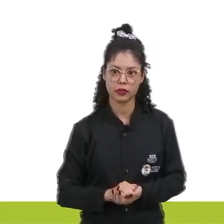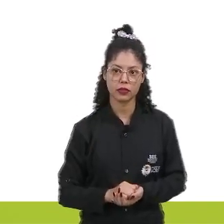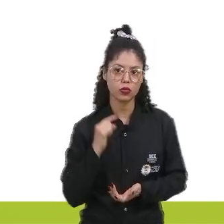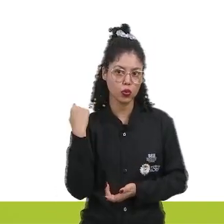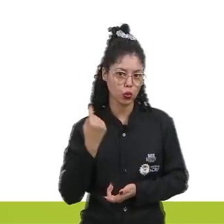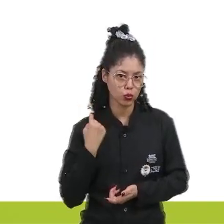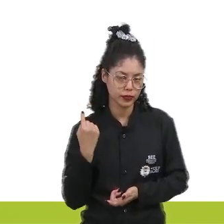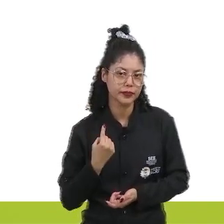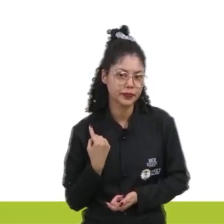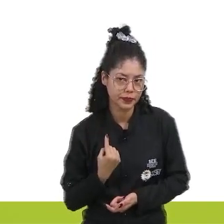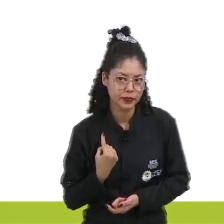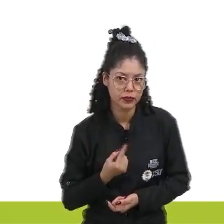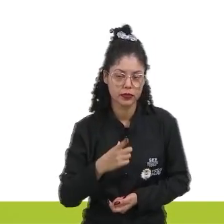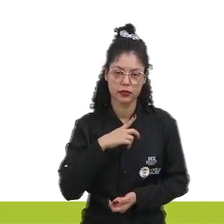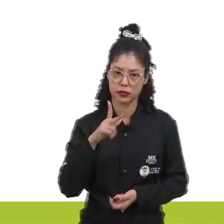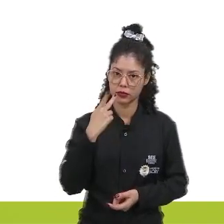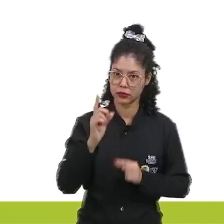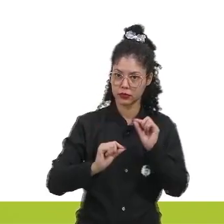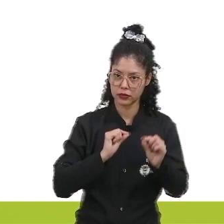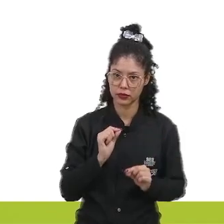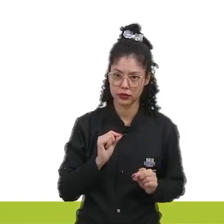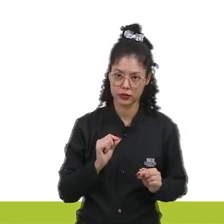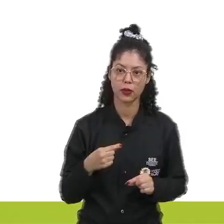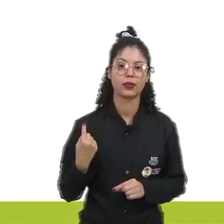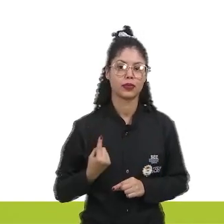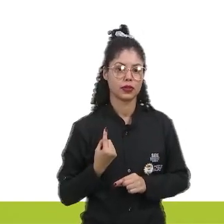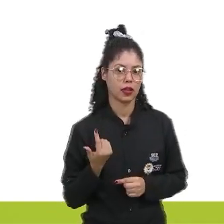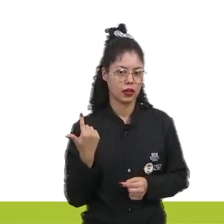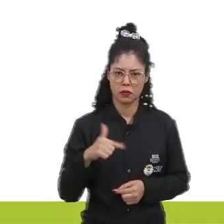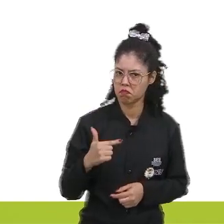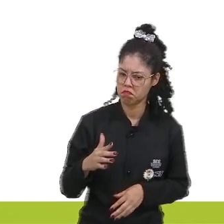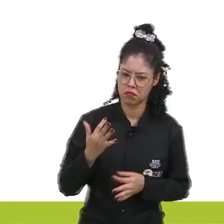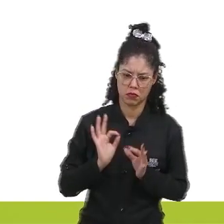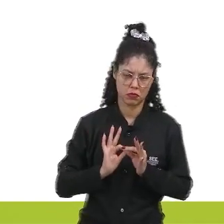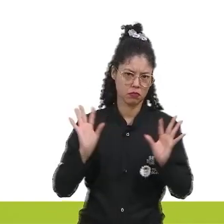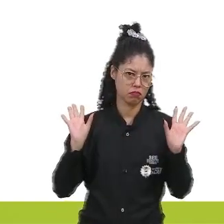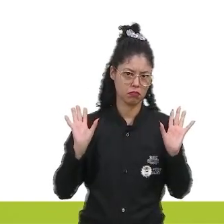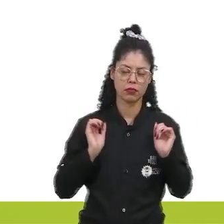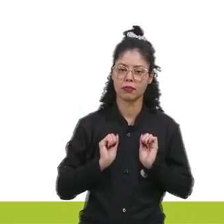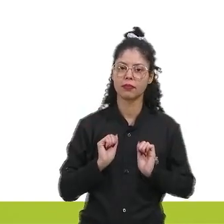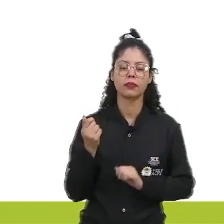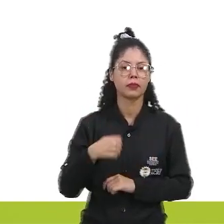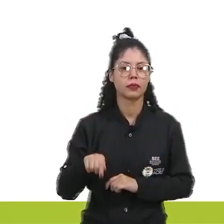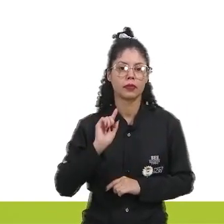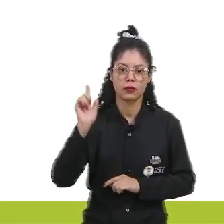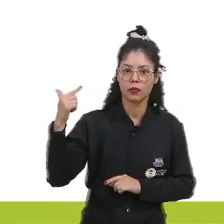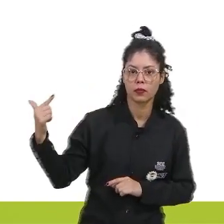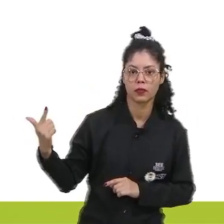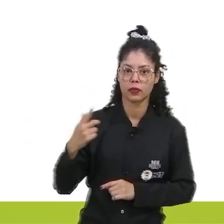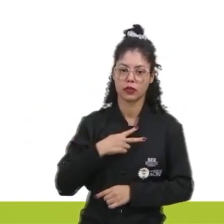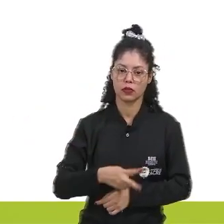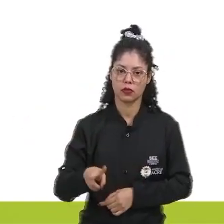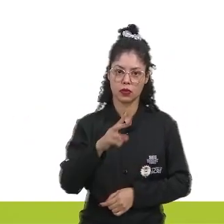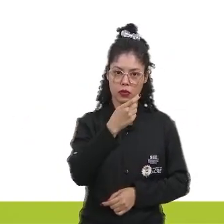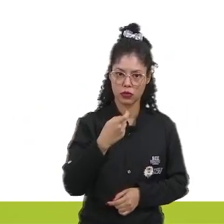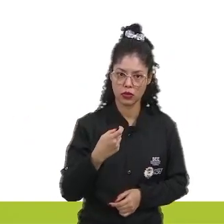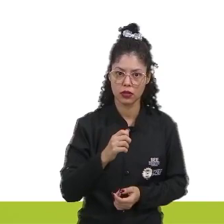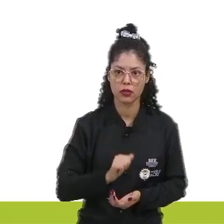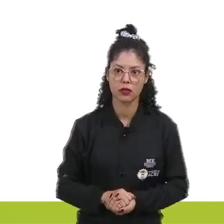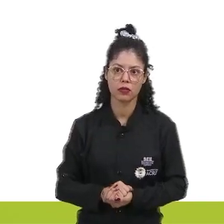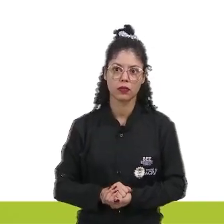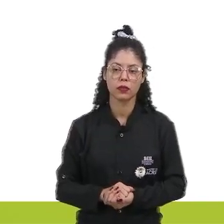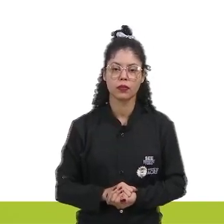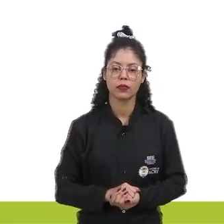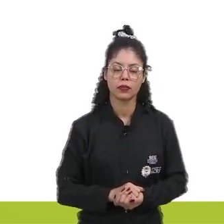está sozinho, né? A gente diz que o B é o solteirão aí, né? Ele não depende de ninguém ali, tá vendo? Ele não acompanha o valor de X. A gente chama de solteirão para